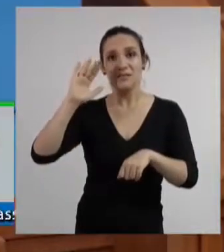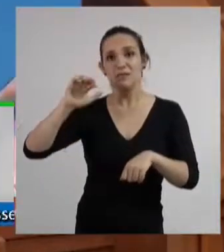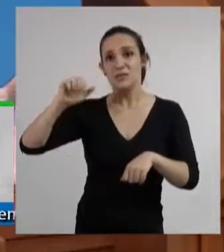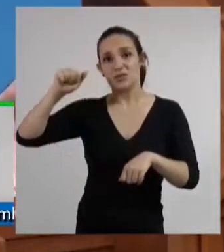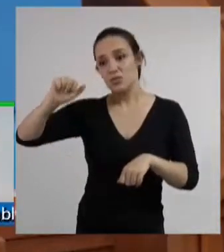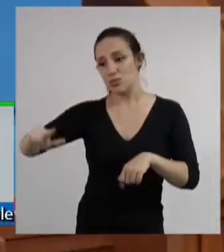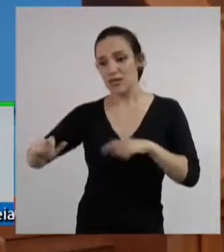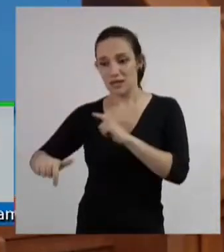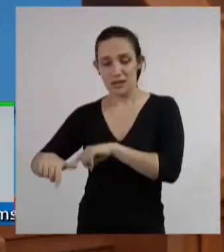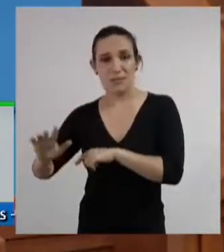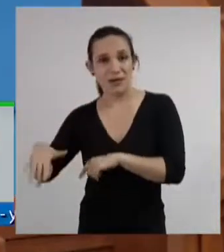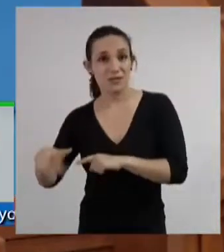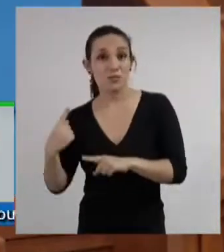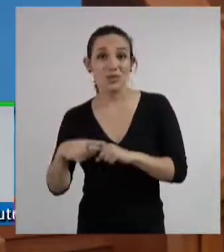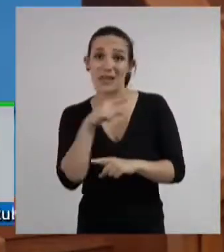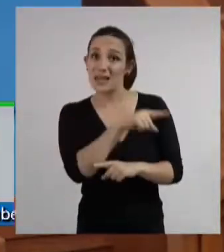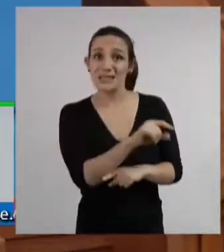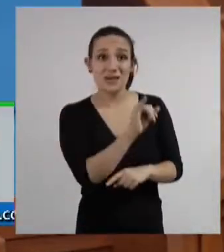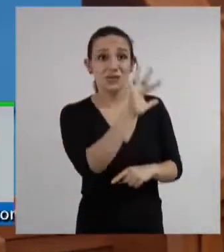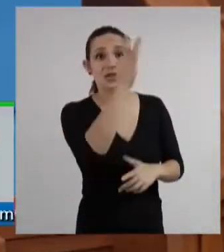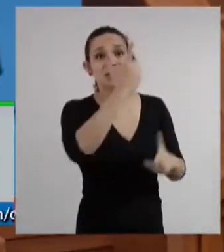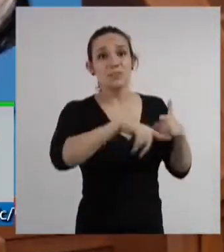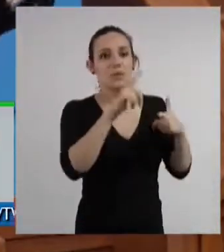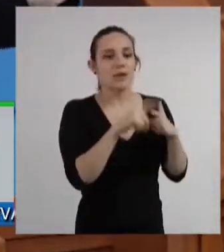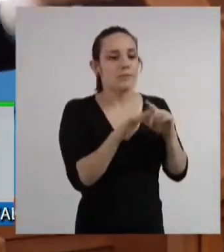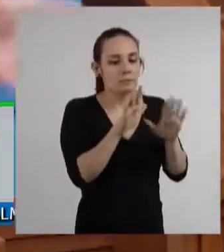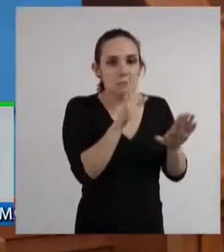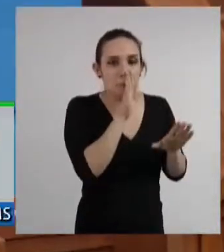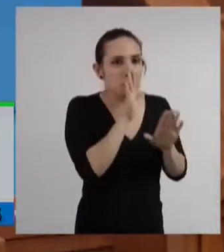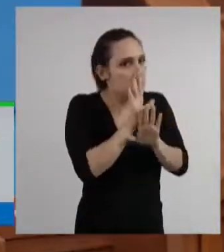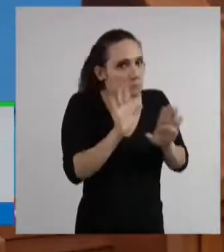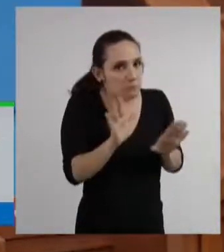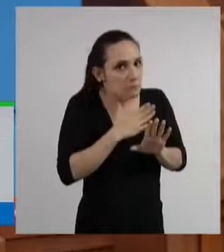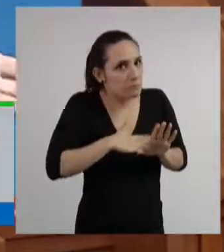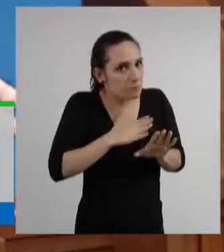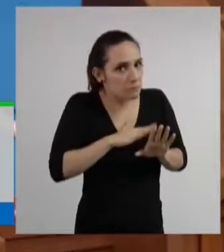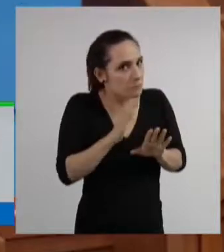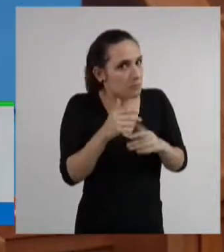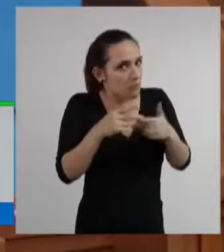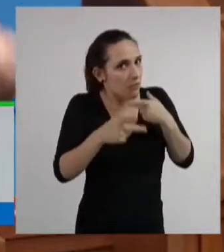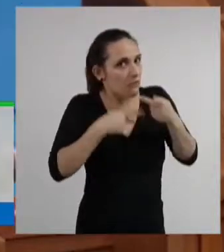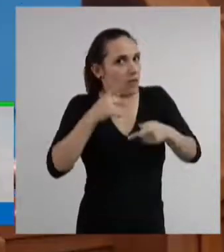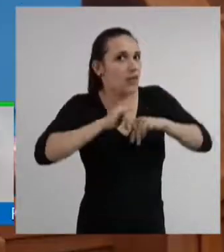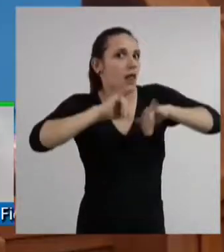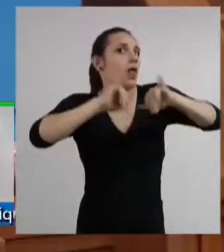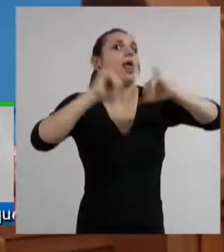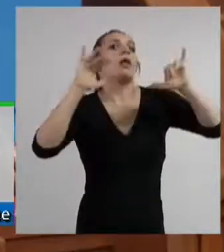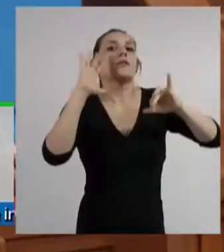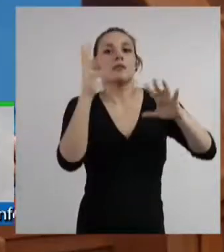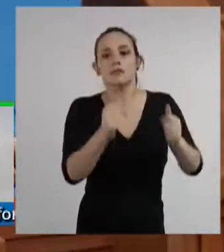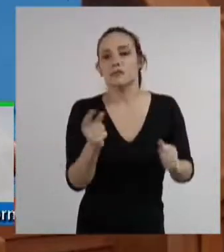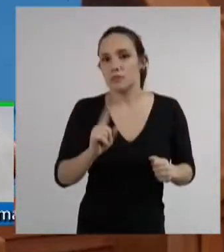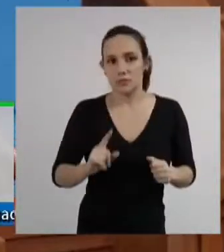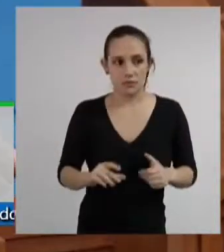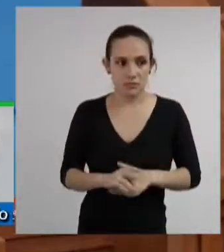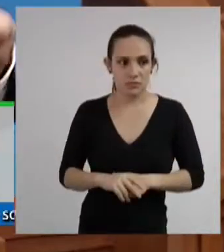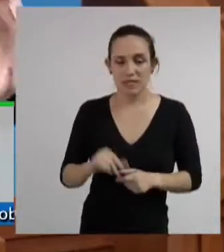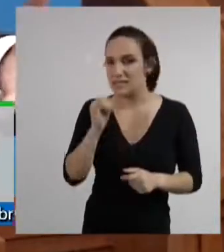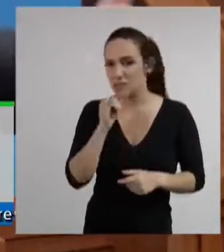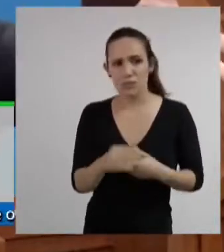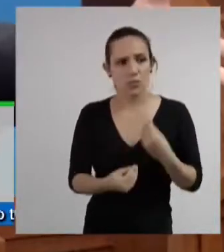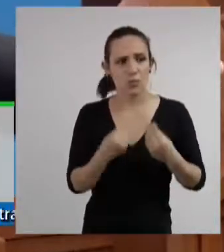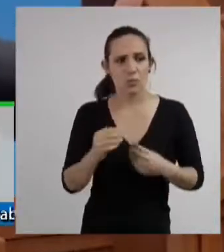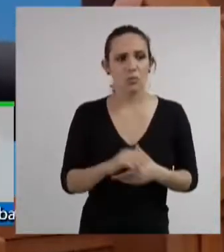Porque Vossa Excelência não pode... não vai me contraditar, dizendo que o surto de aftosa aqui de Mato Grosso do